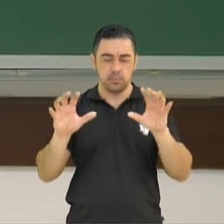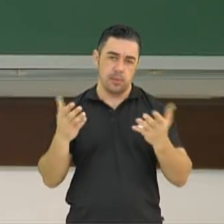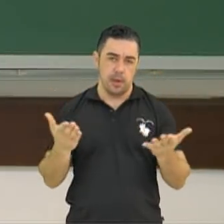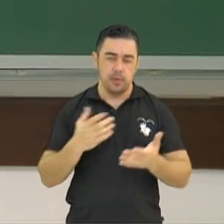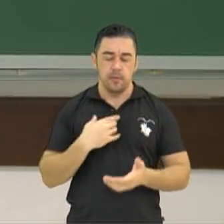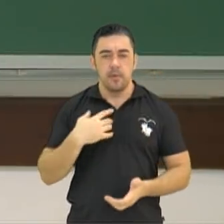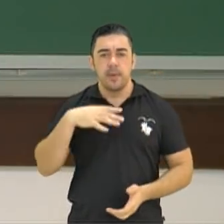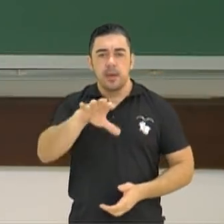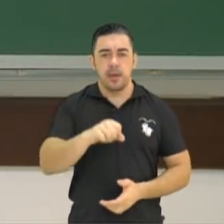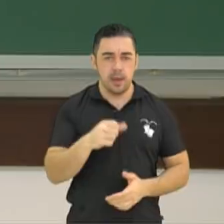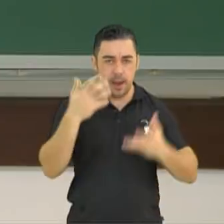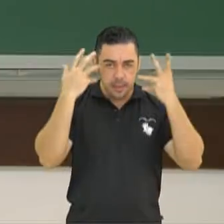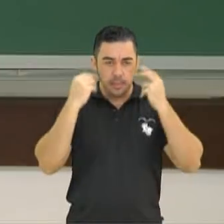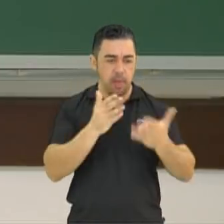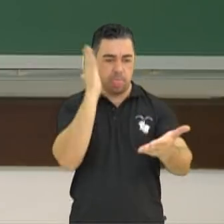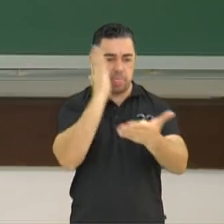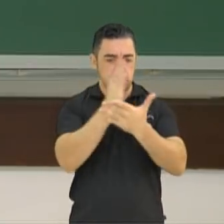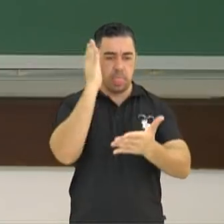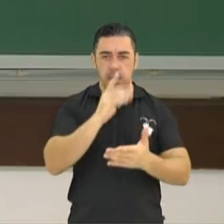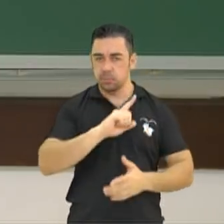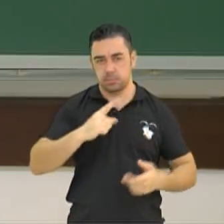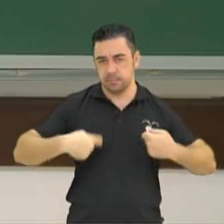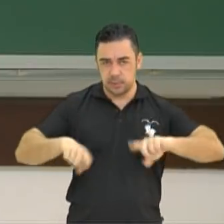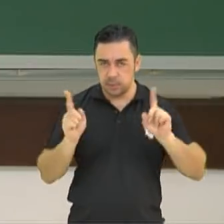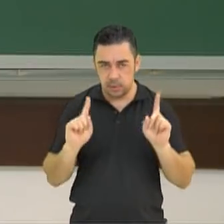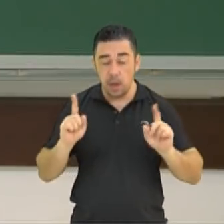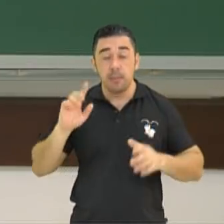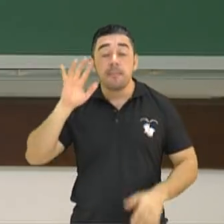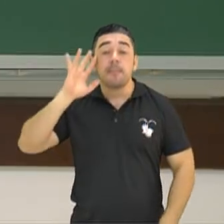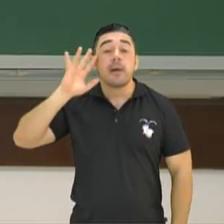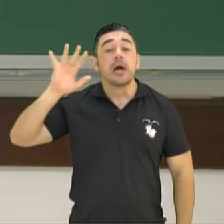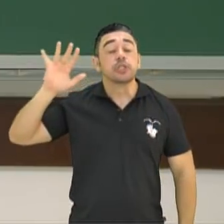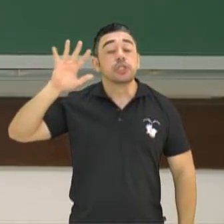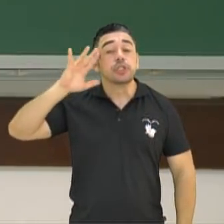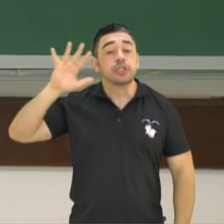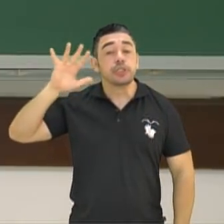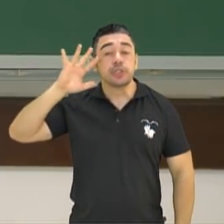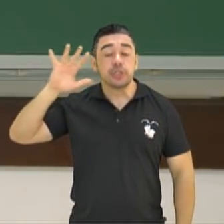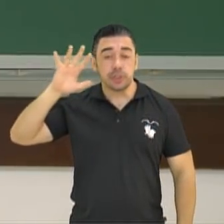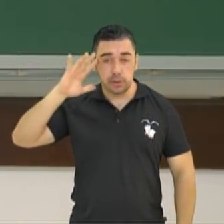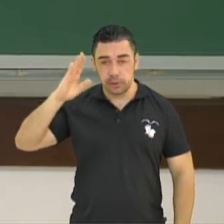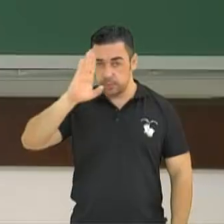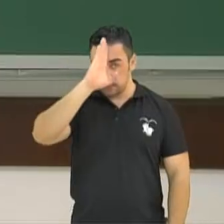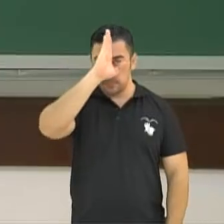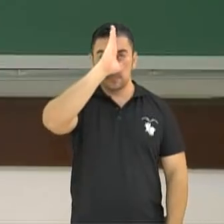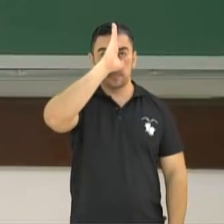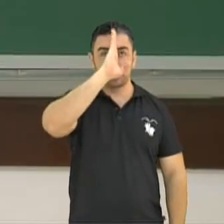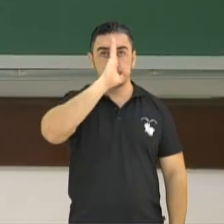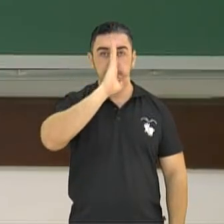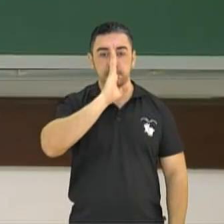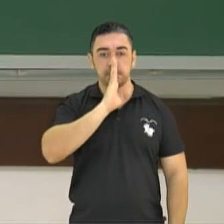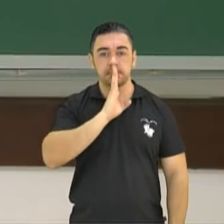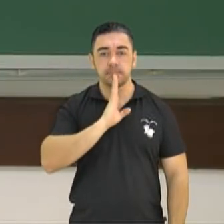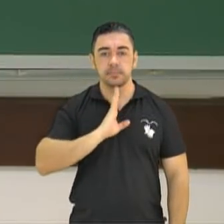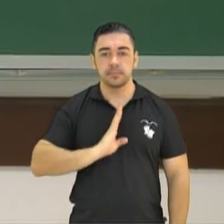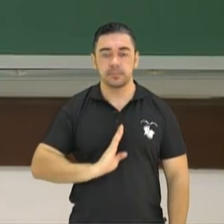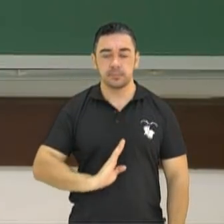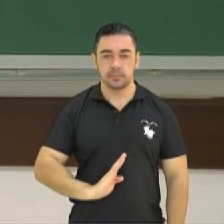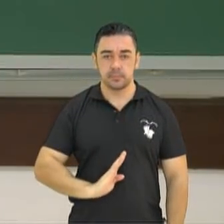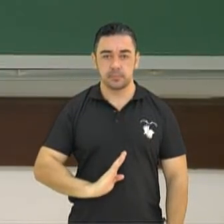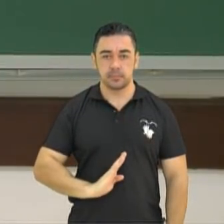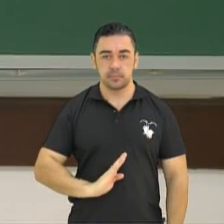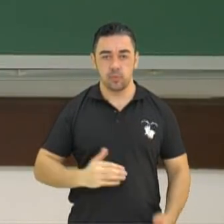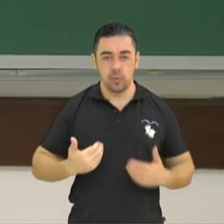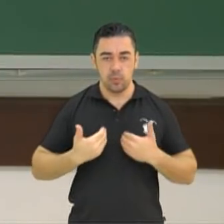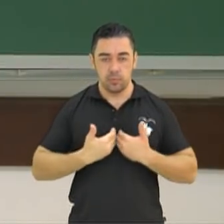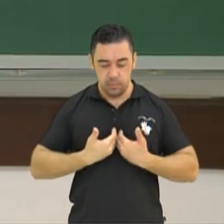dividindo o animal no meio. Para que eu preciso dividir o animal no meio? Mas é para você imaginar um eixo imaginário. Então aqui, ó, um eixo que passa na metade do nosso corpo.